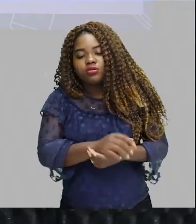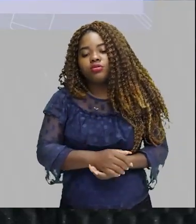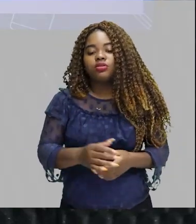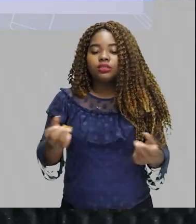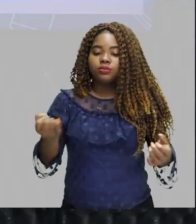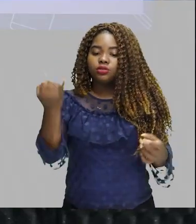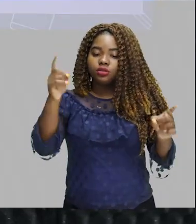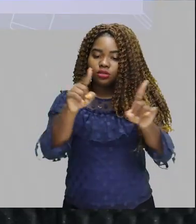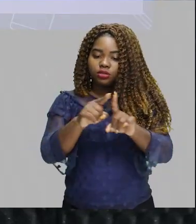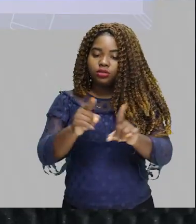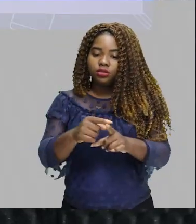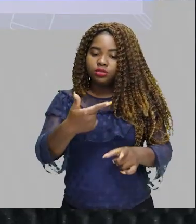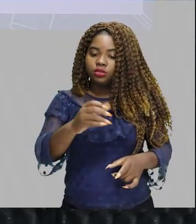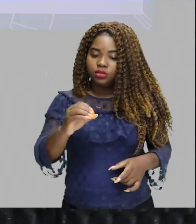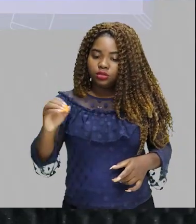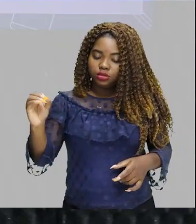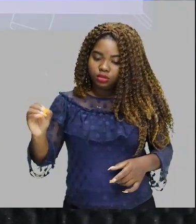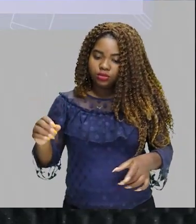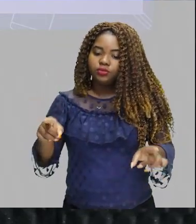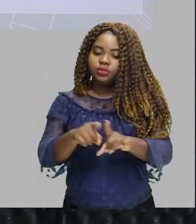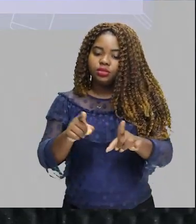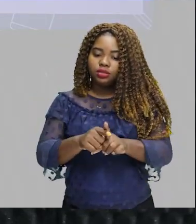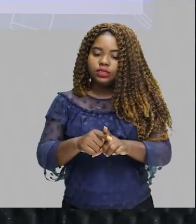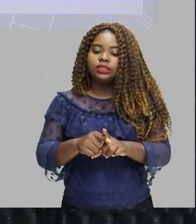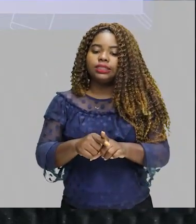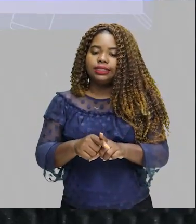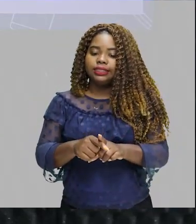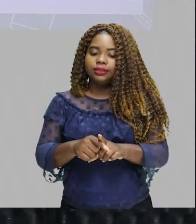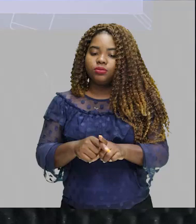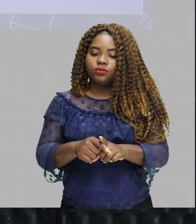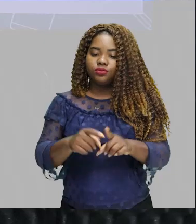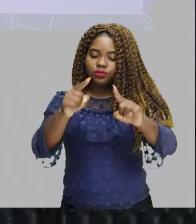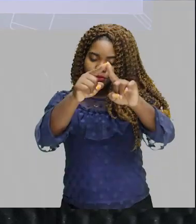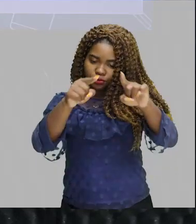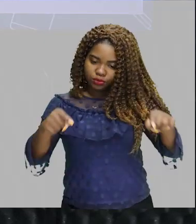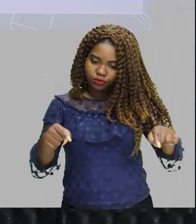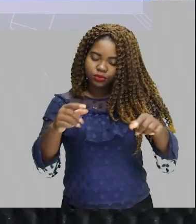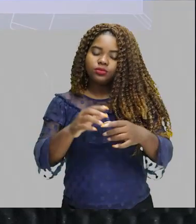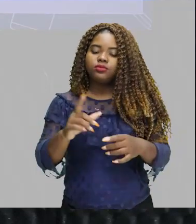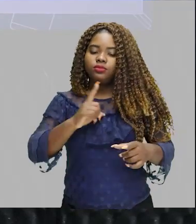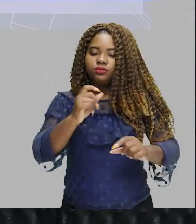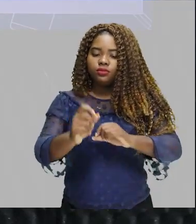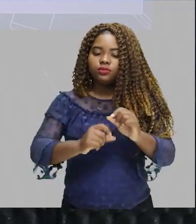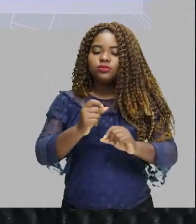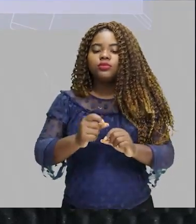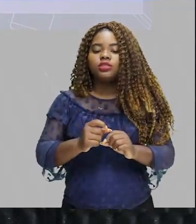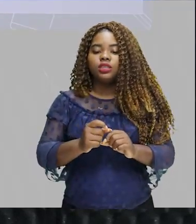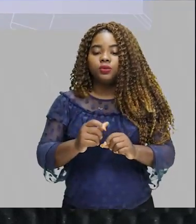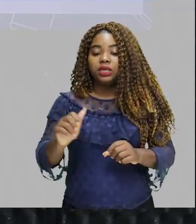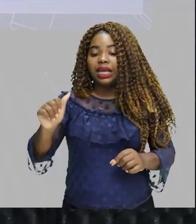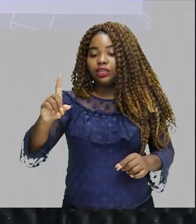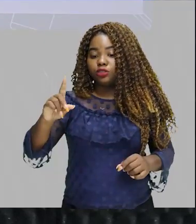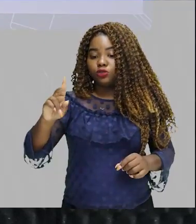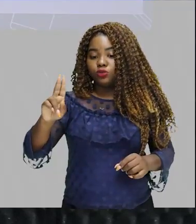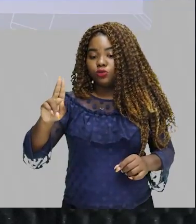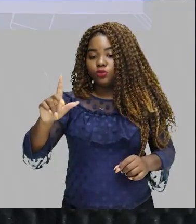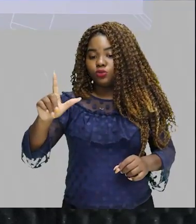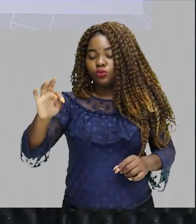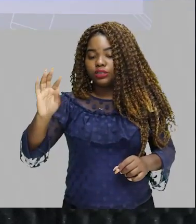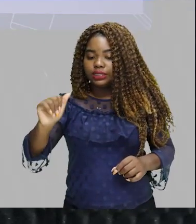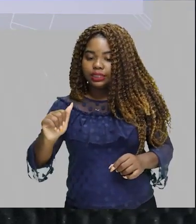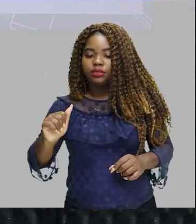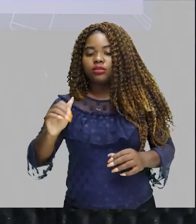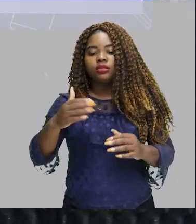galera, é que nós vamos ter aqui o corpo da pirâmide, né? A parte ali onde tu tem a população adulta já maior, ou